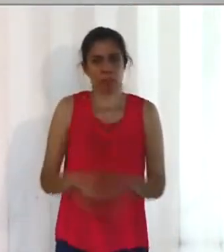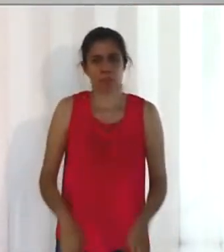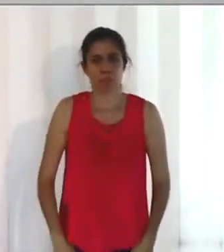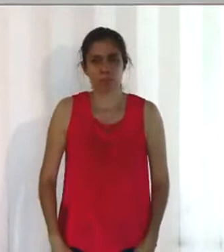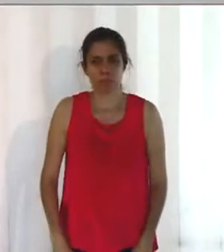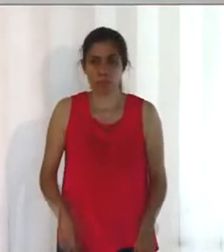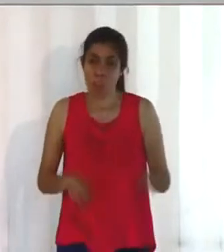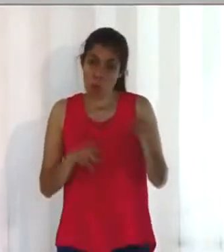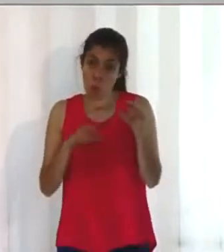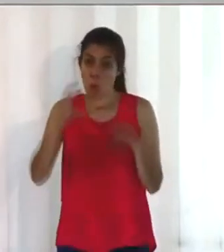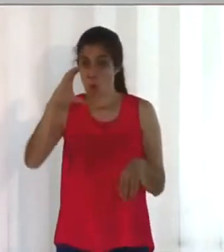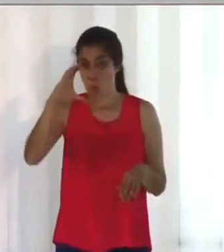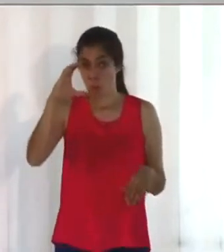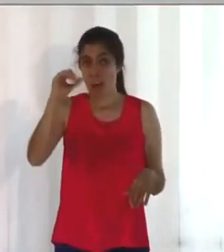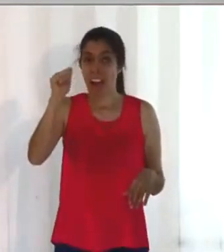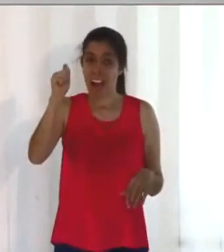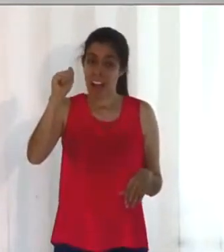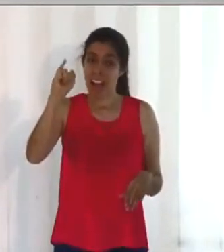essa é uma oferta